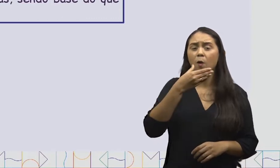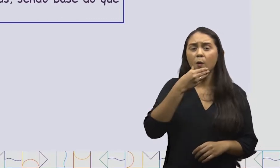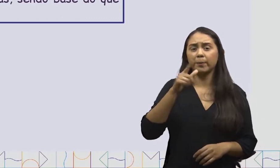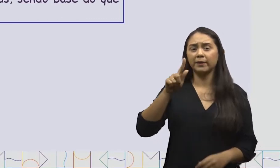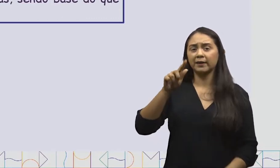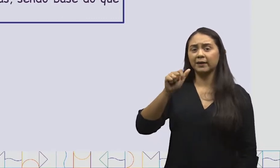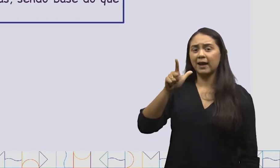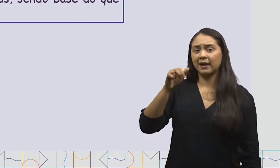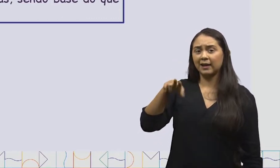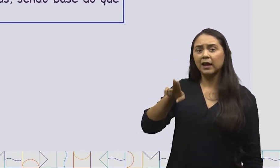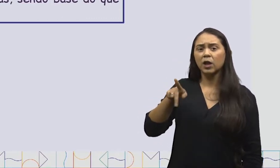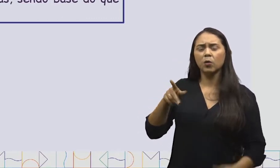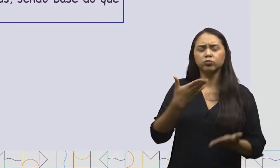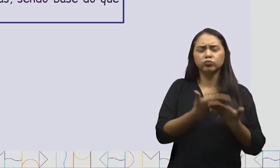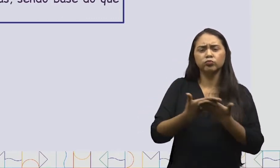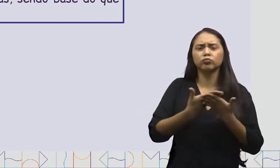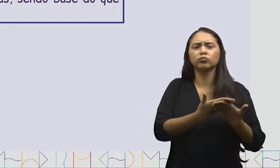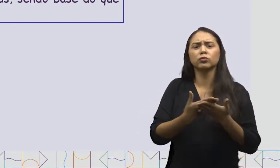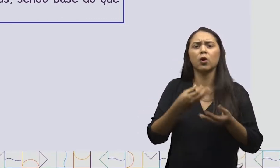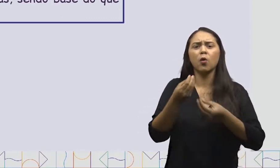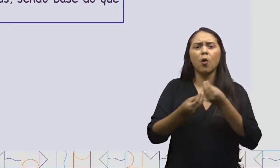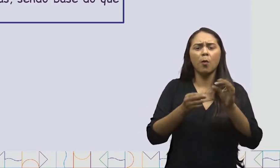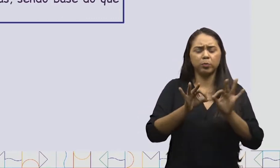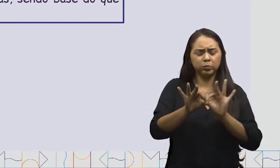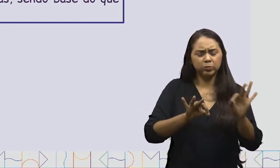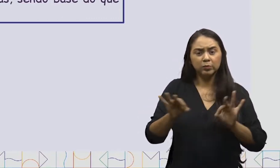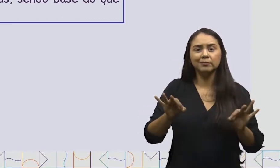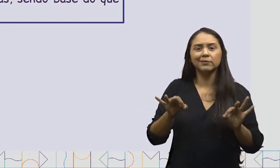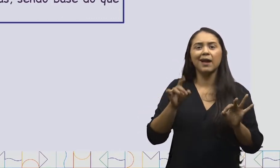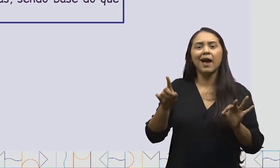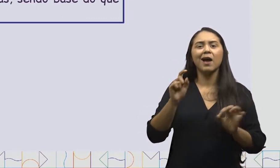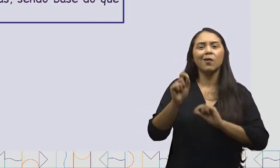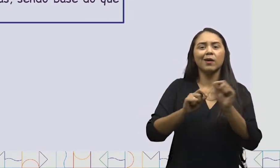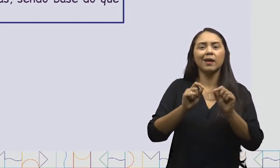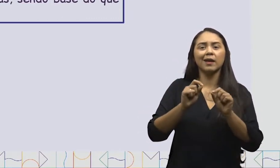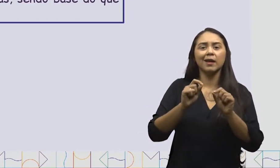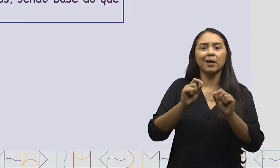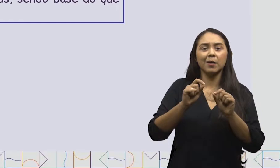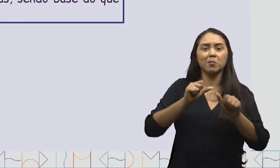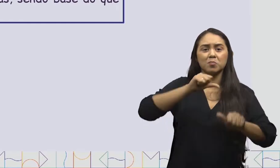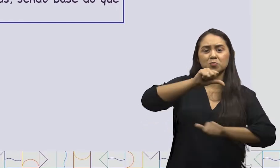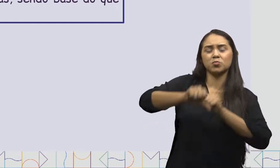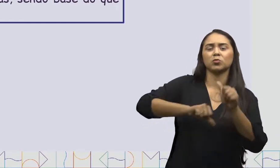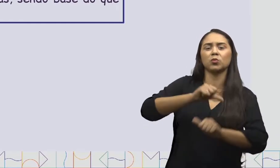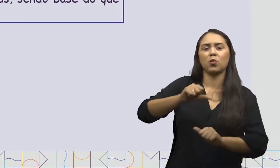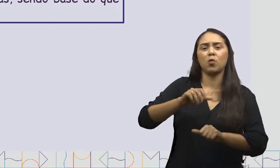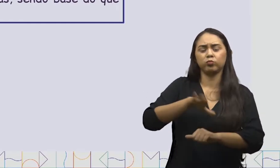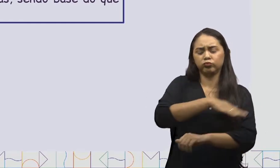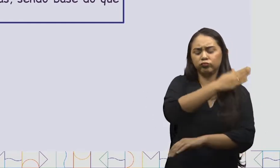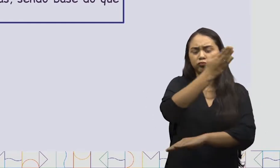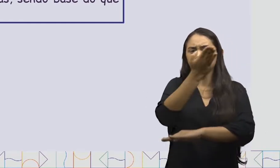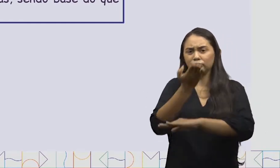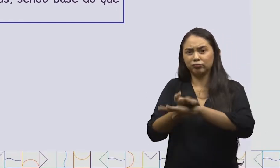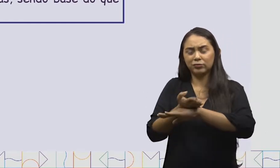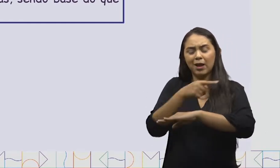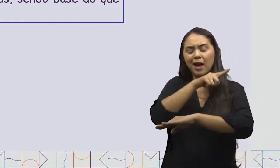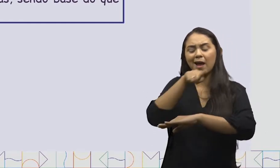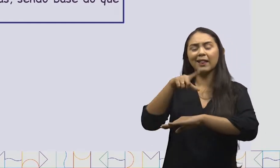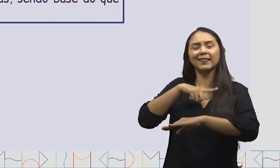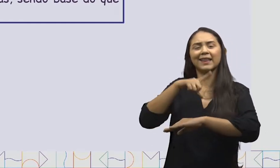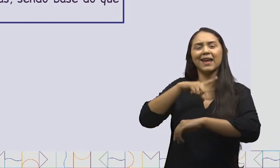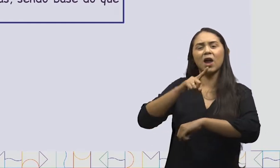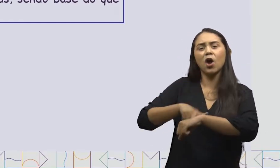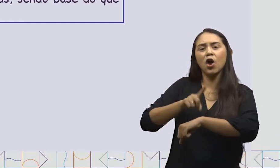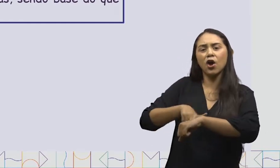ao estudar a movimentação de um pêndulo, revolucionou a divisão de um dia inteiro em horas, sendo base do